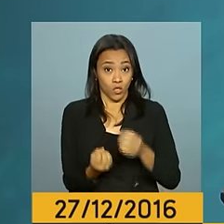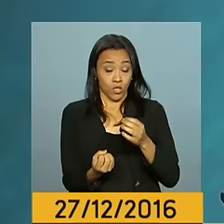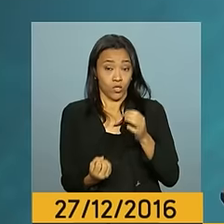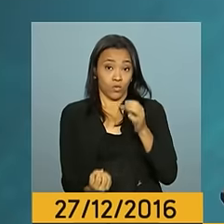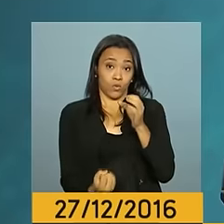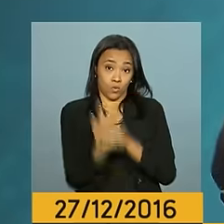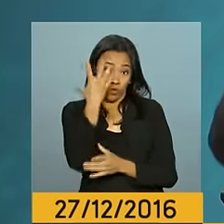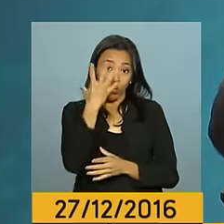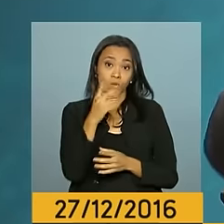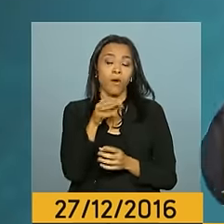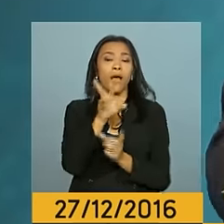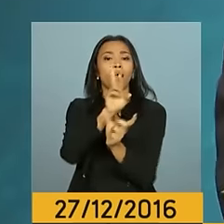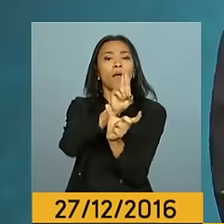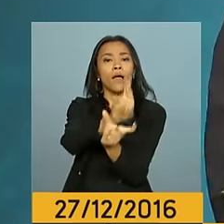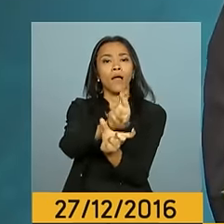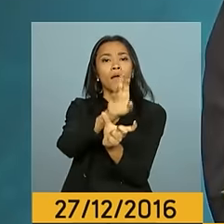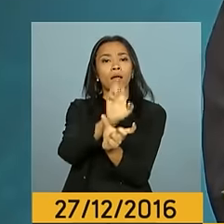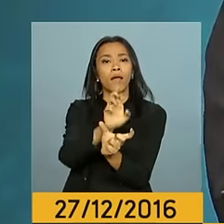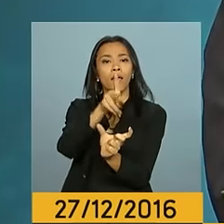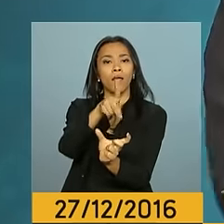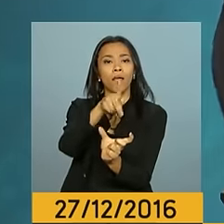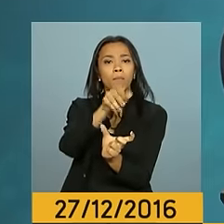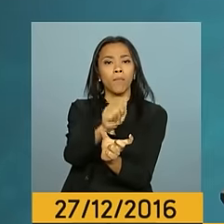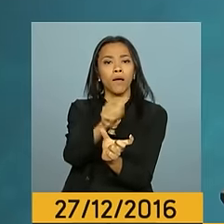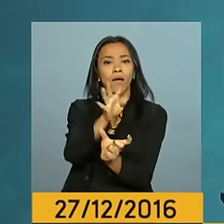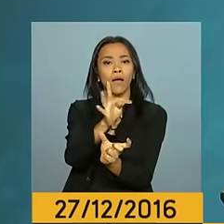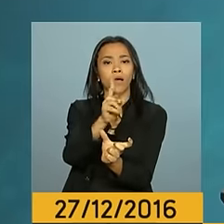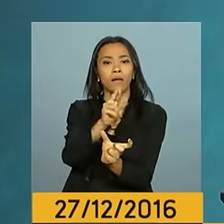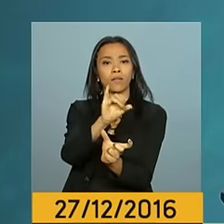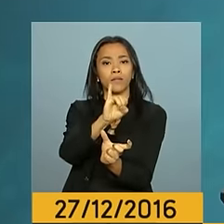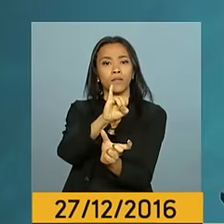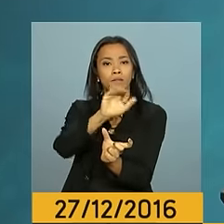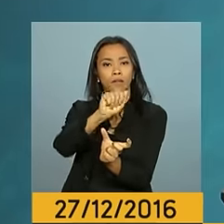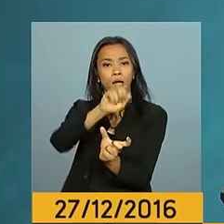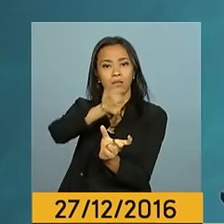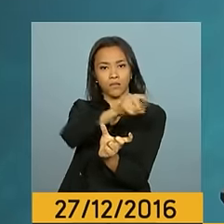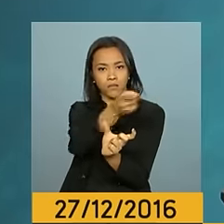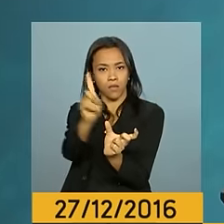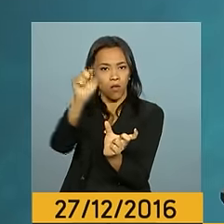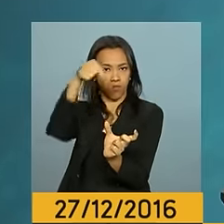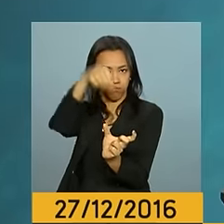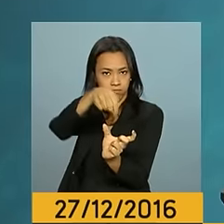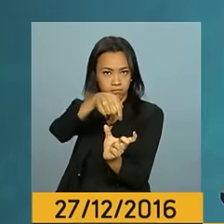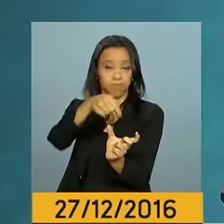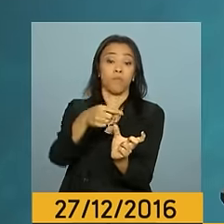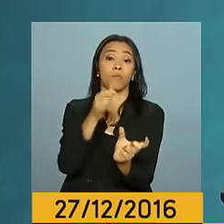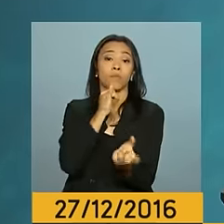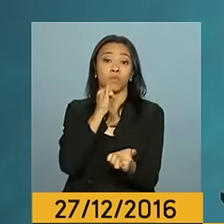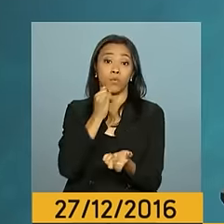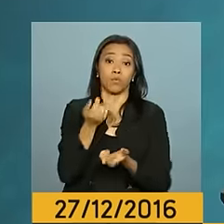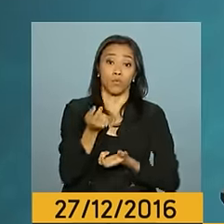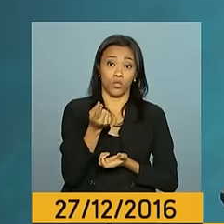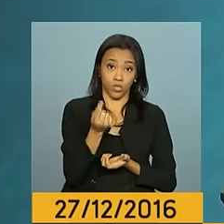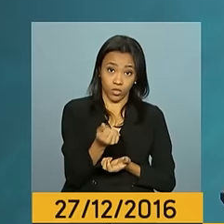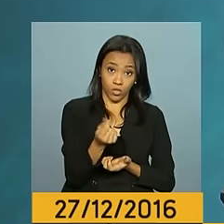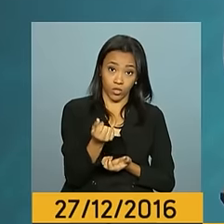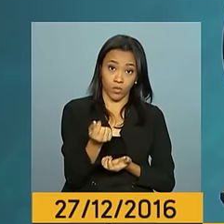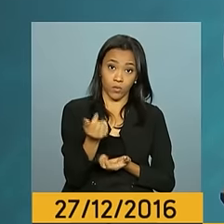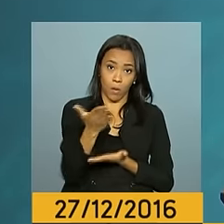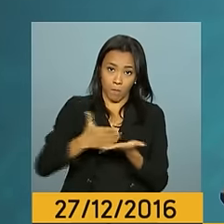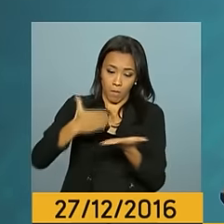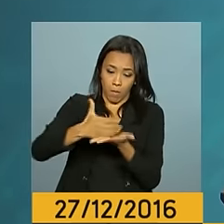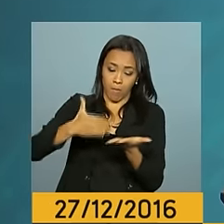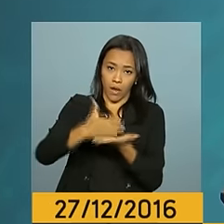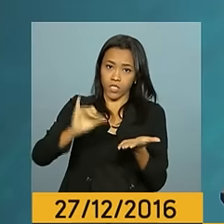repatriação só para explicar direitinho na repatriação você tinha uma parte que era o